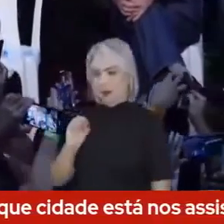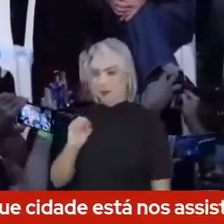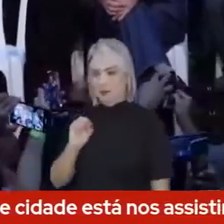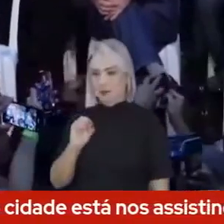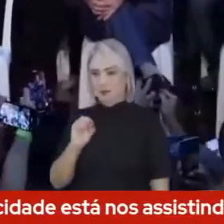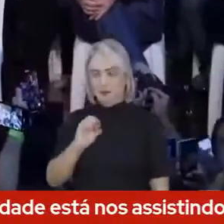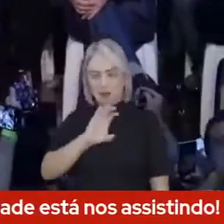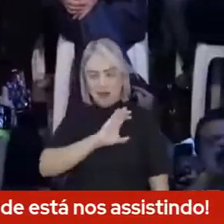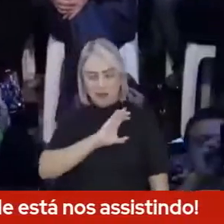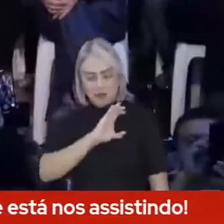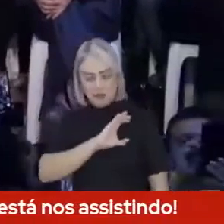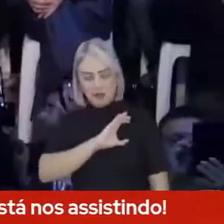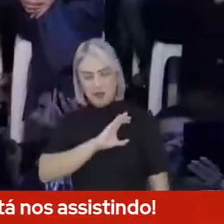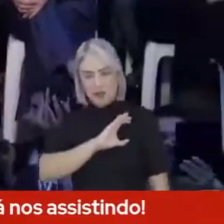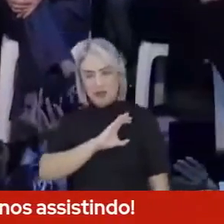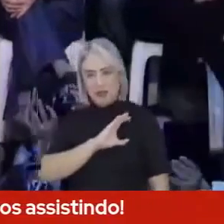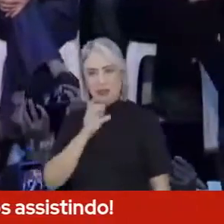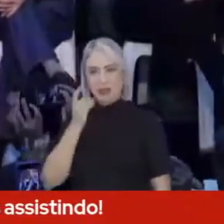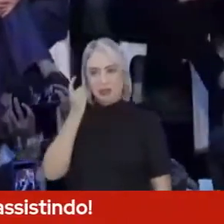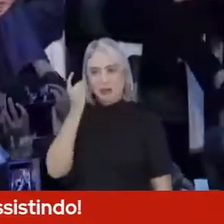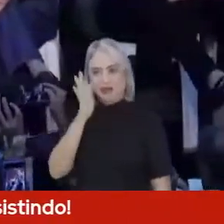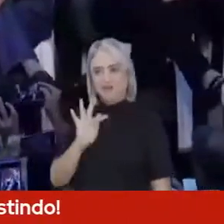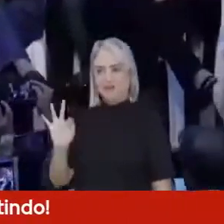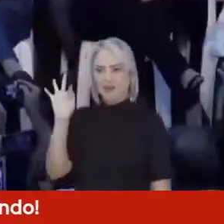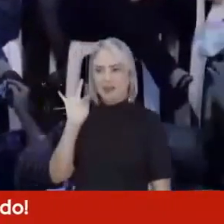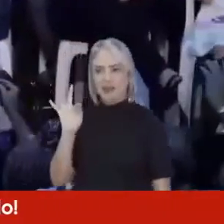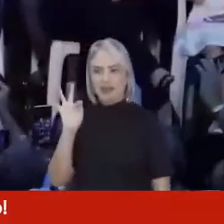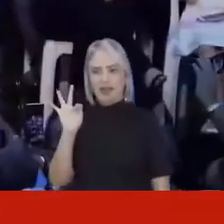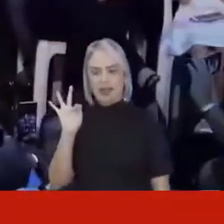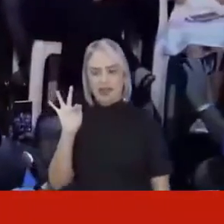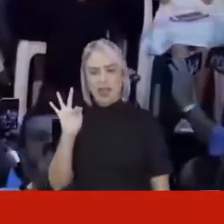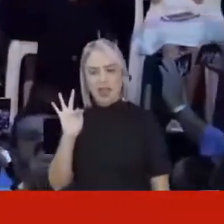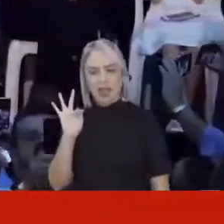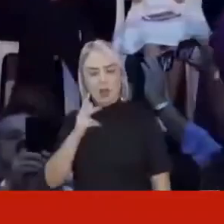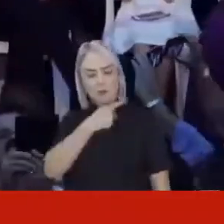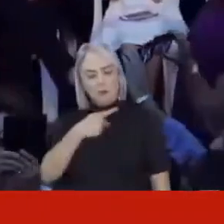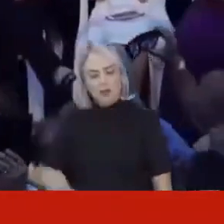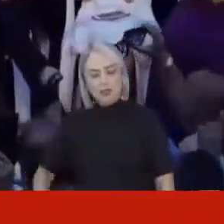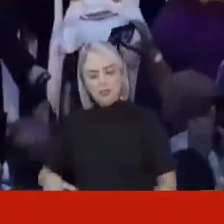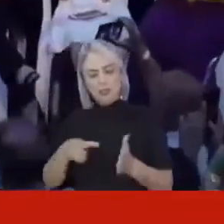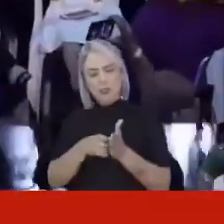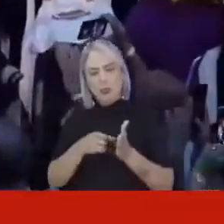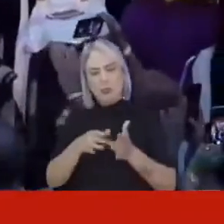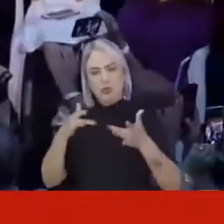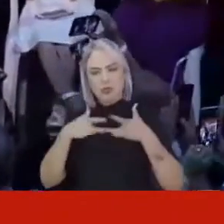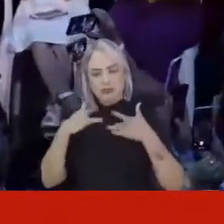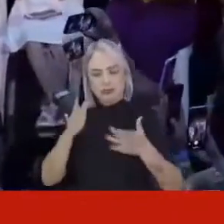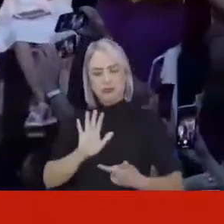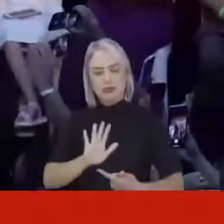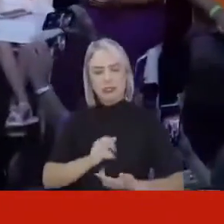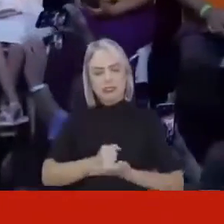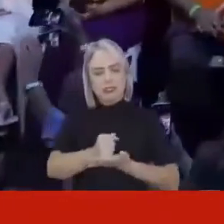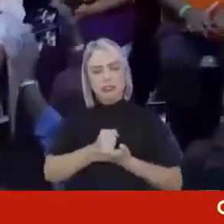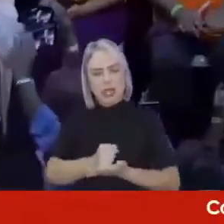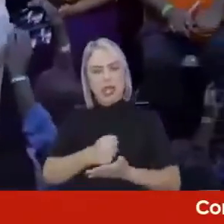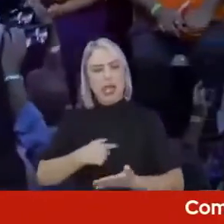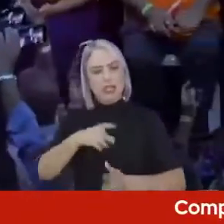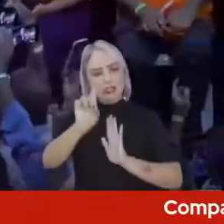companheiro deputado federal, presidente de Solidariedade, dirigente sindical muito importante no